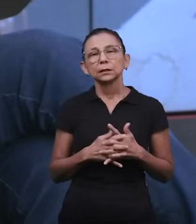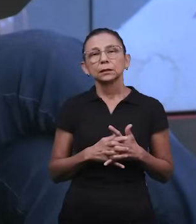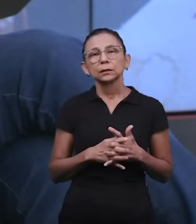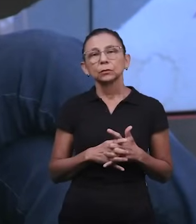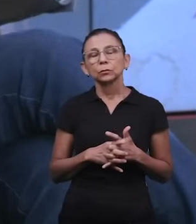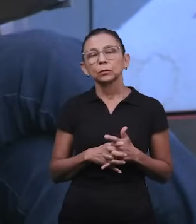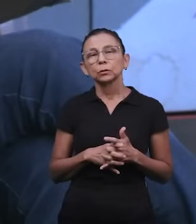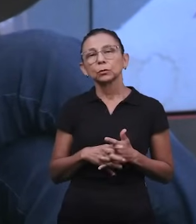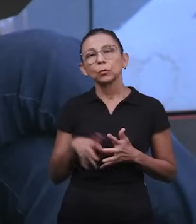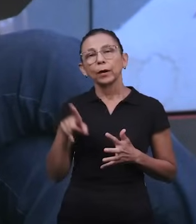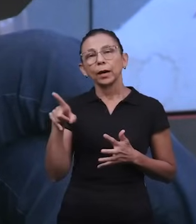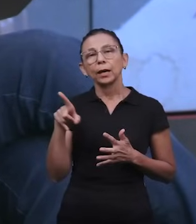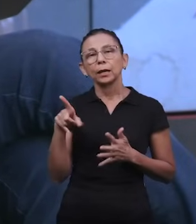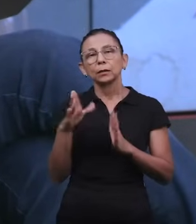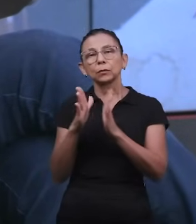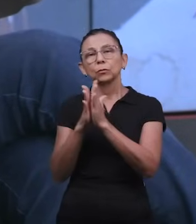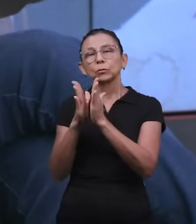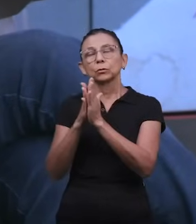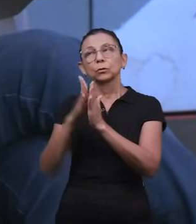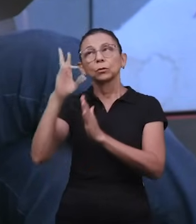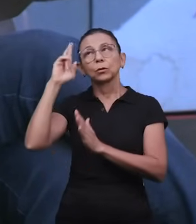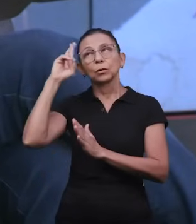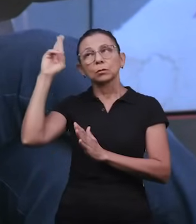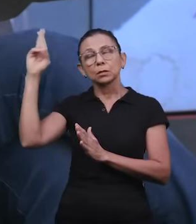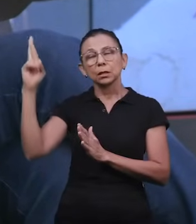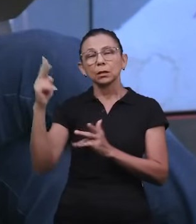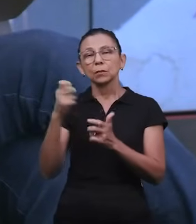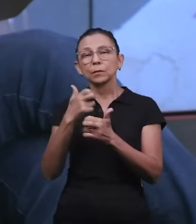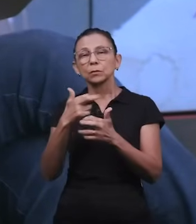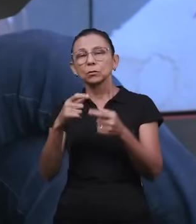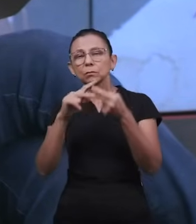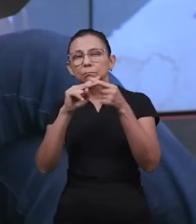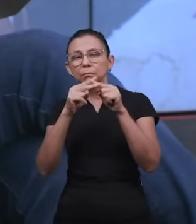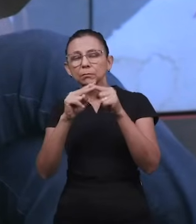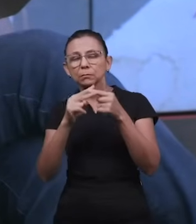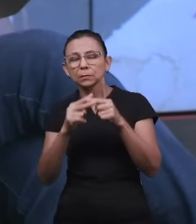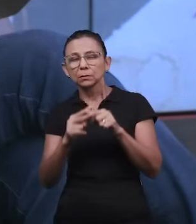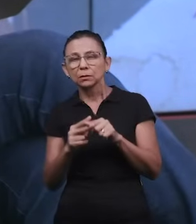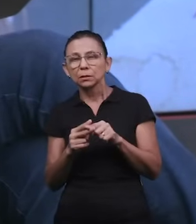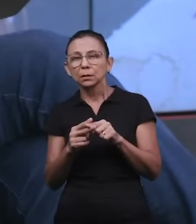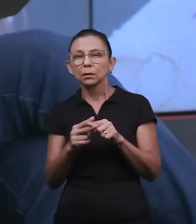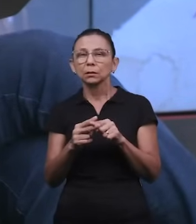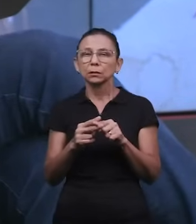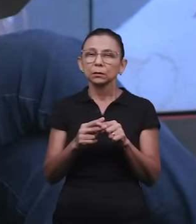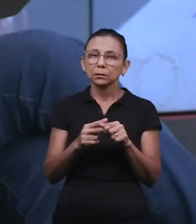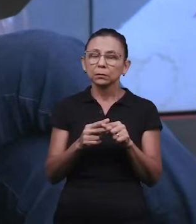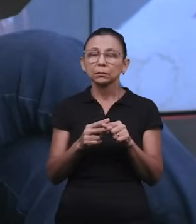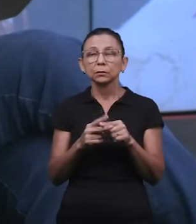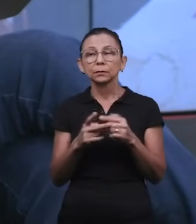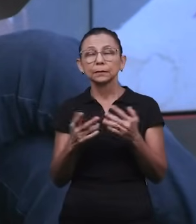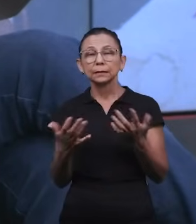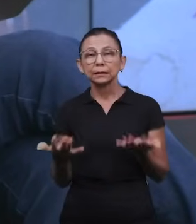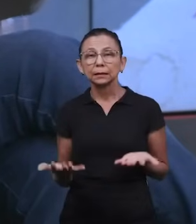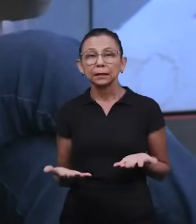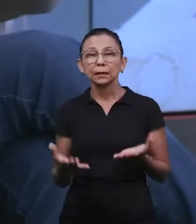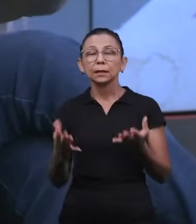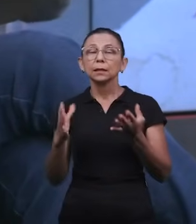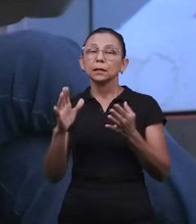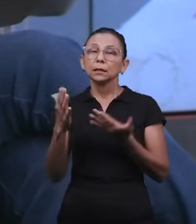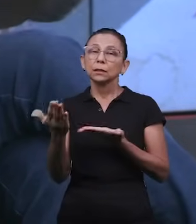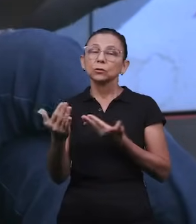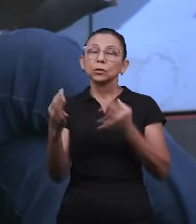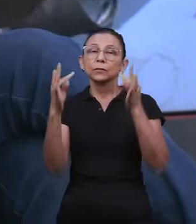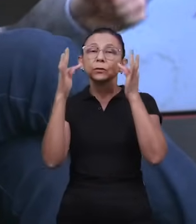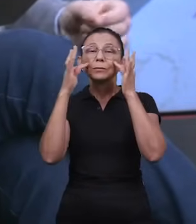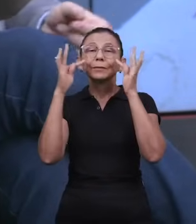que ao buscar ao Senhor, as situações elas vão se ajustando, né? E um jovem como luz